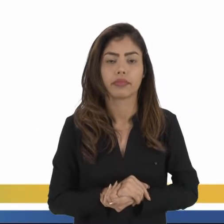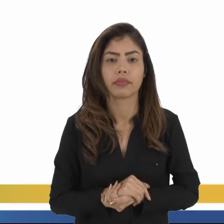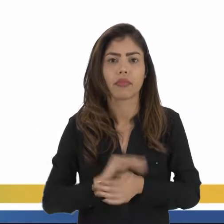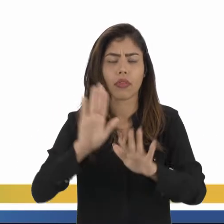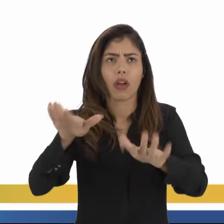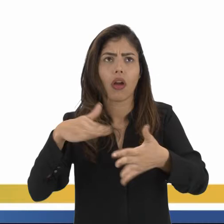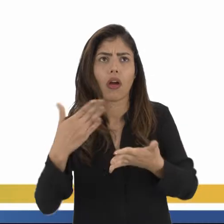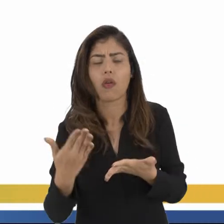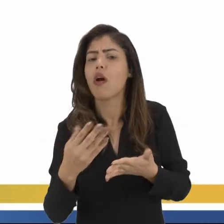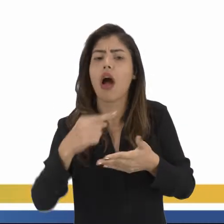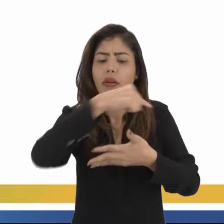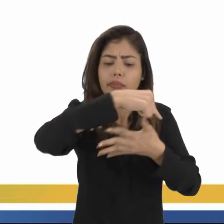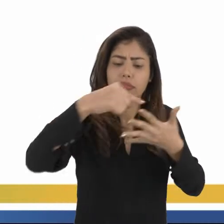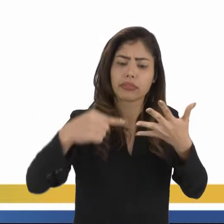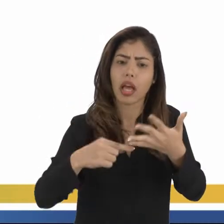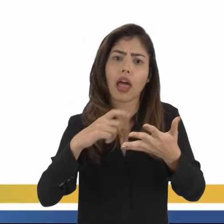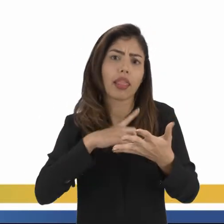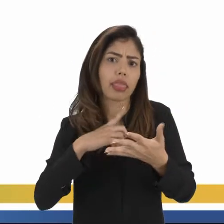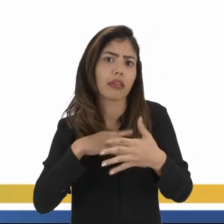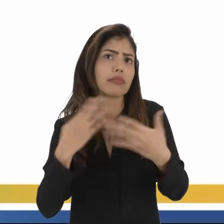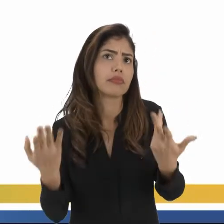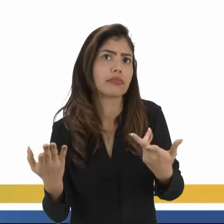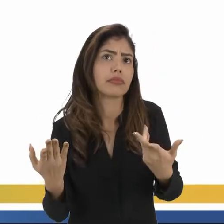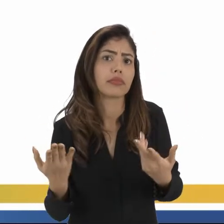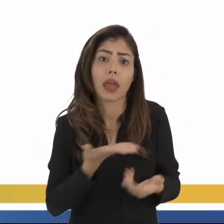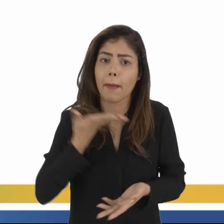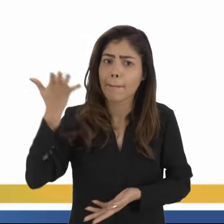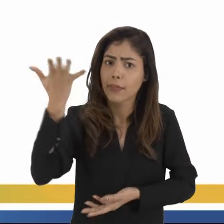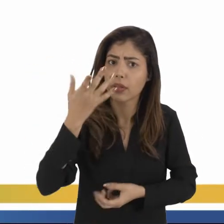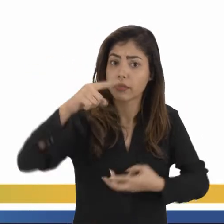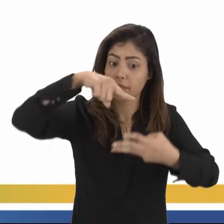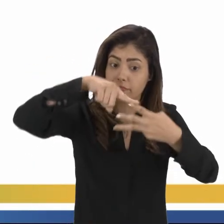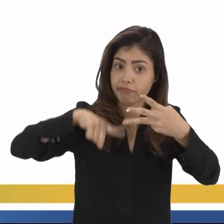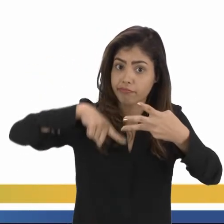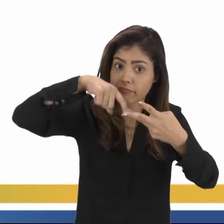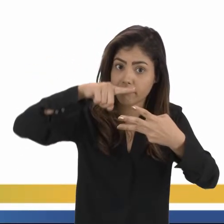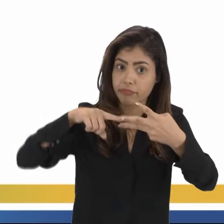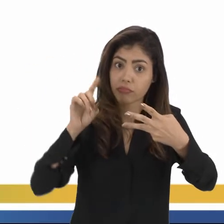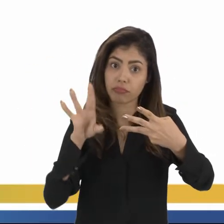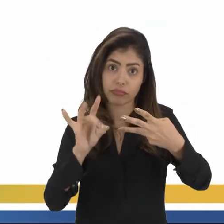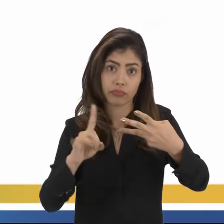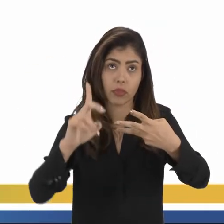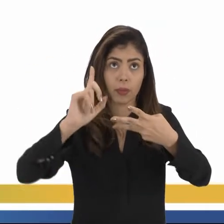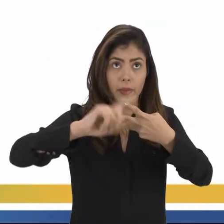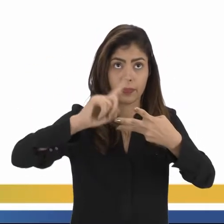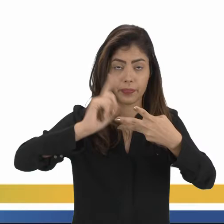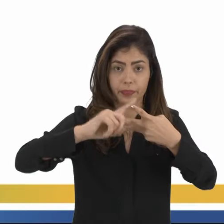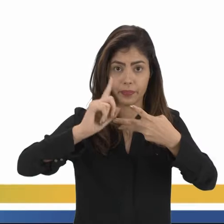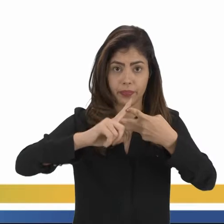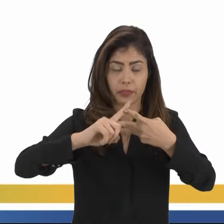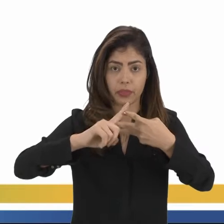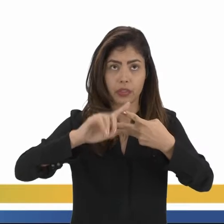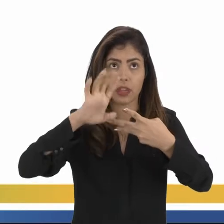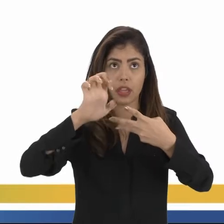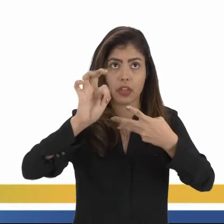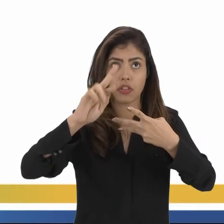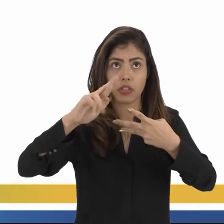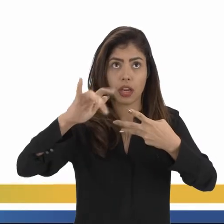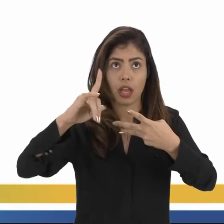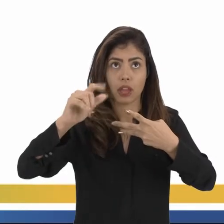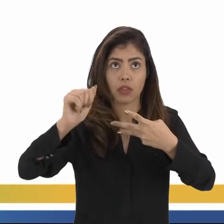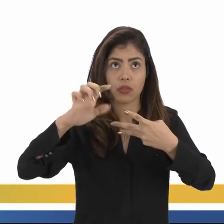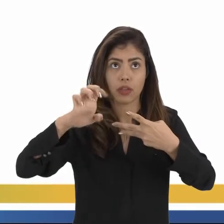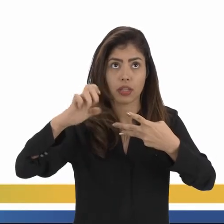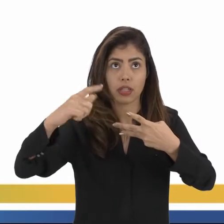Quais são os tipos de tecido muscular? Basicamente, temos 3 tipos. O primeiro deles é o estriado